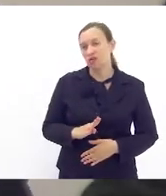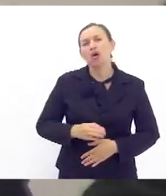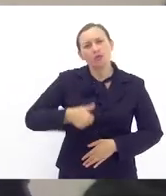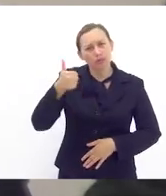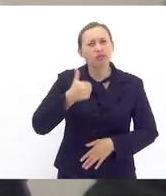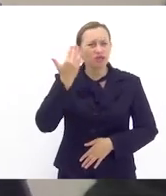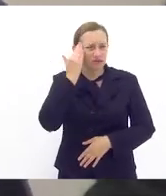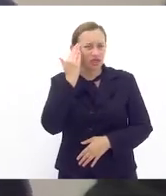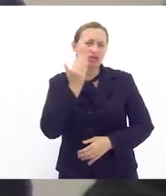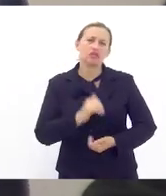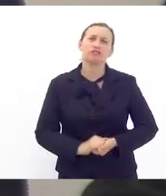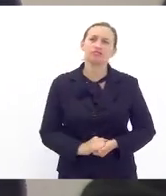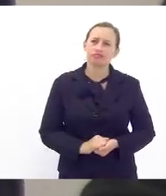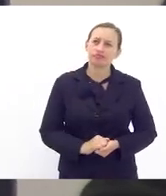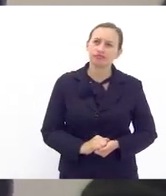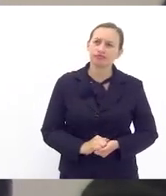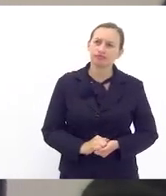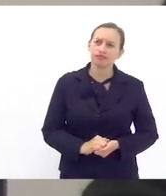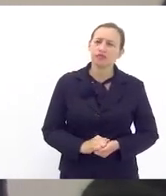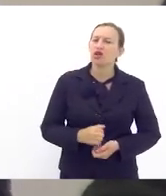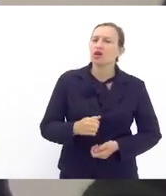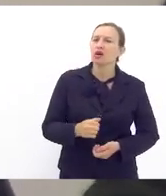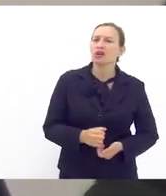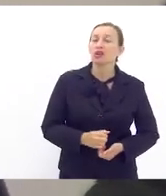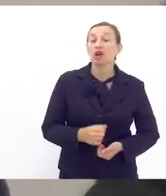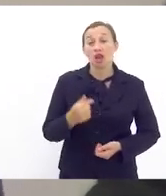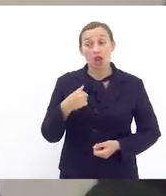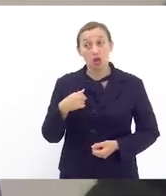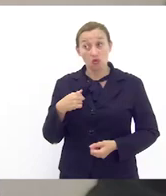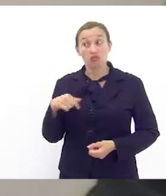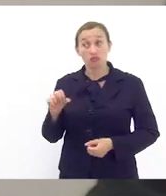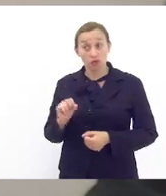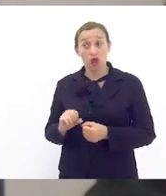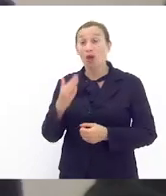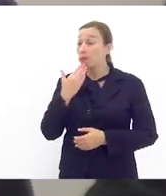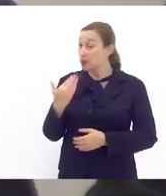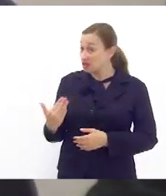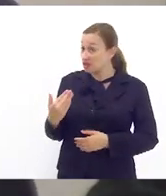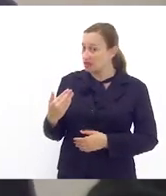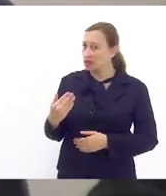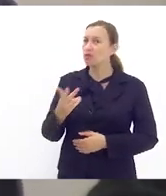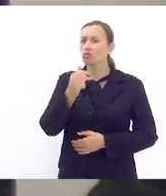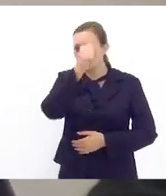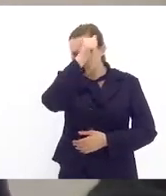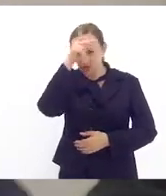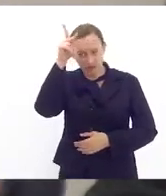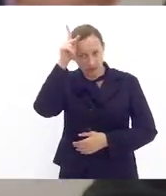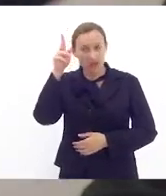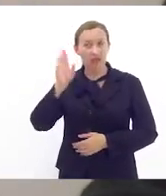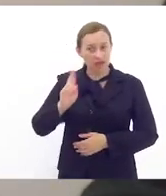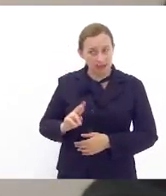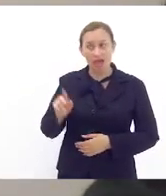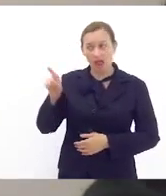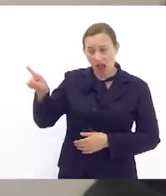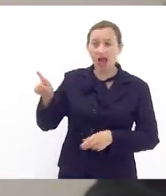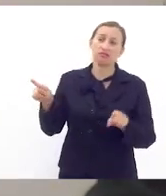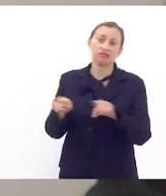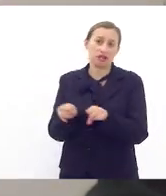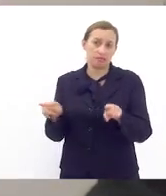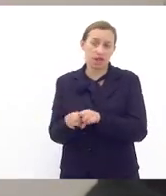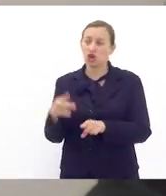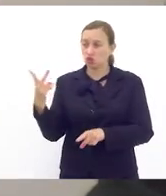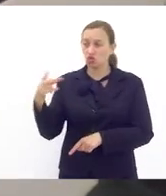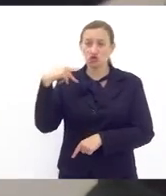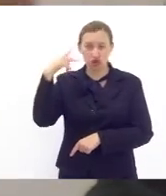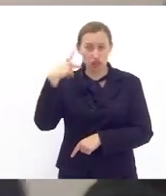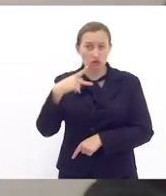que nós precisamos entender e foi tanto a primeira coisa que eu fiz foi pedir Aliás o prefeito de Resende estava lá tava lá os dois